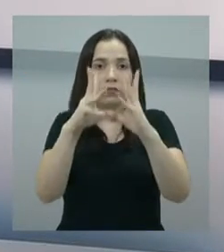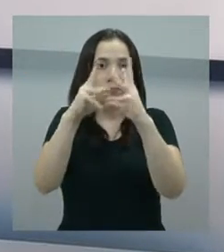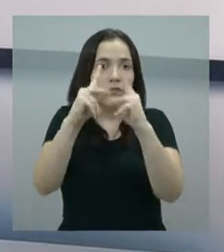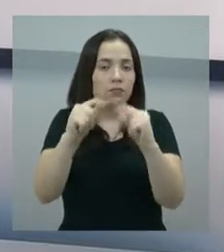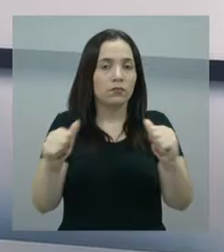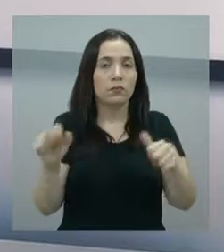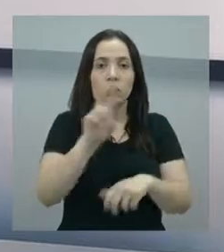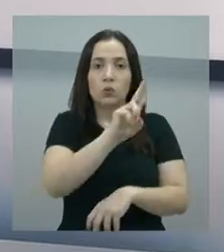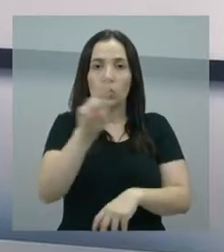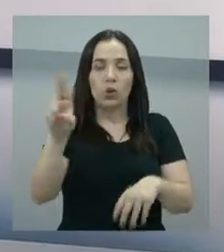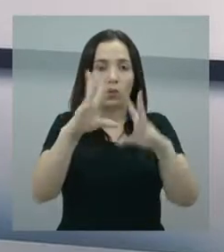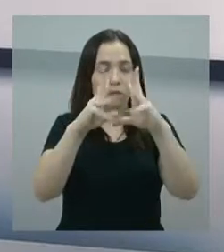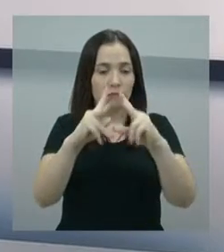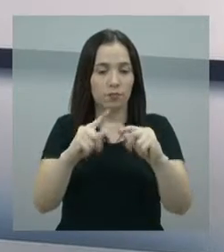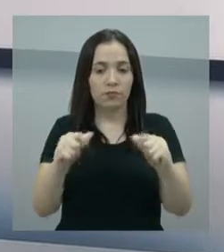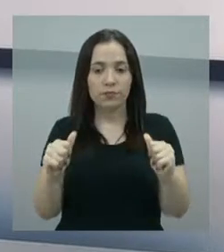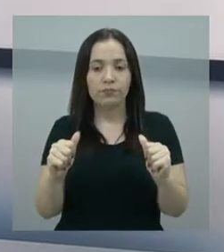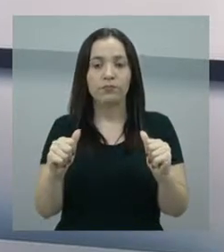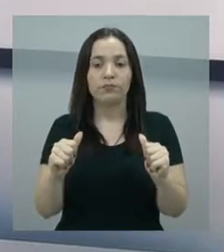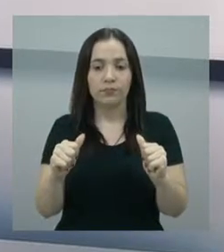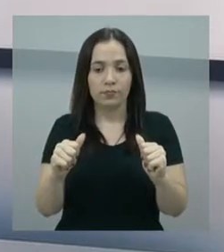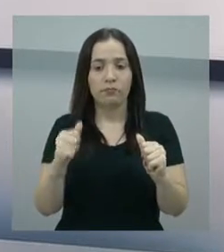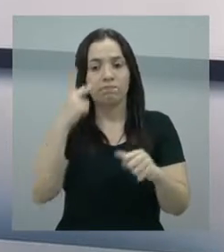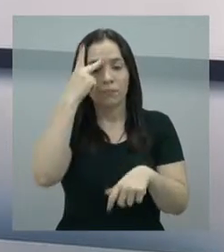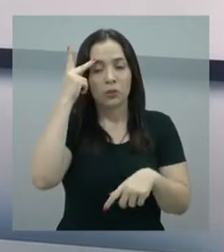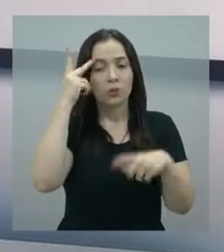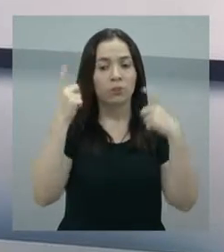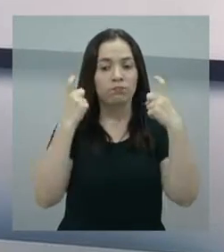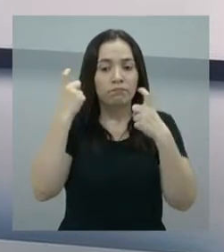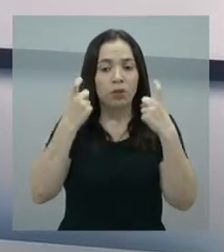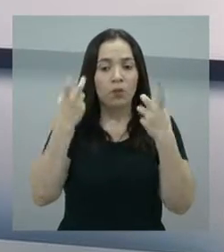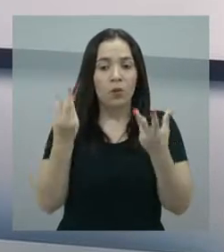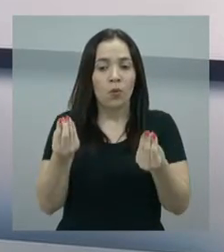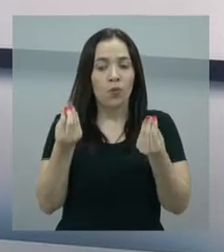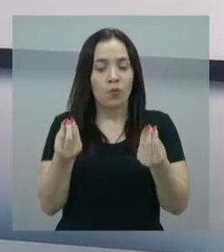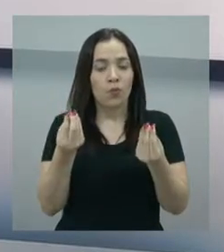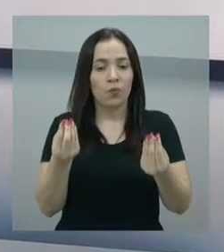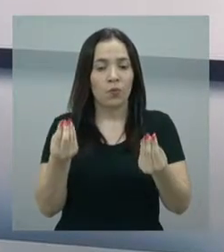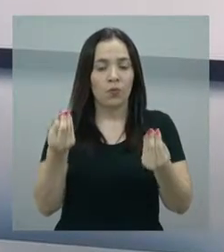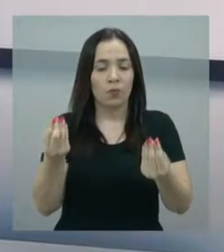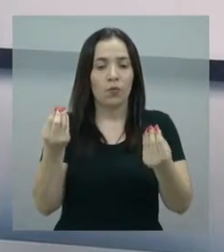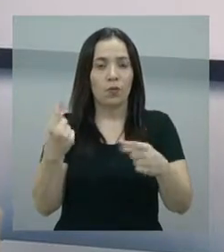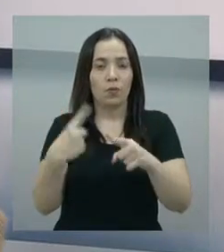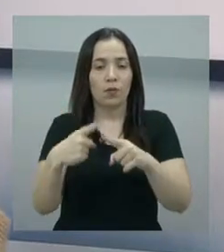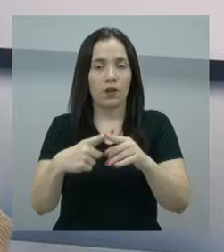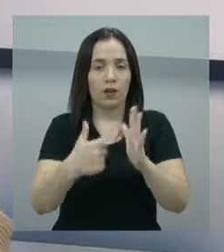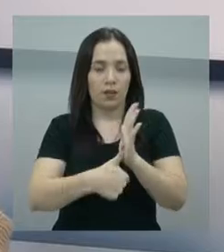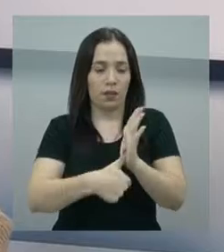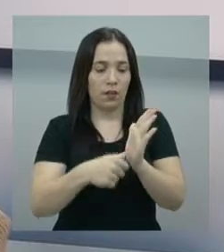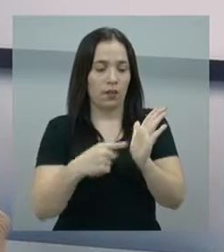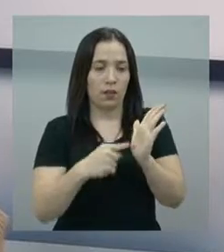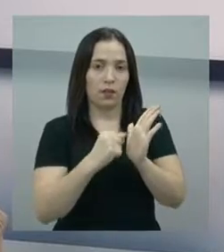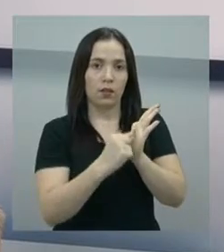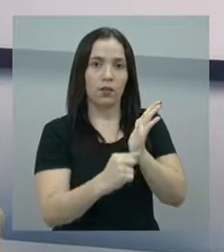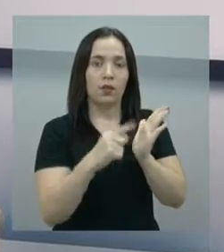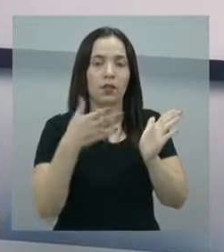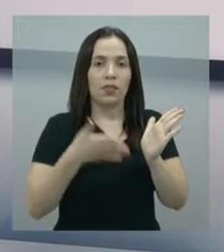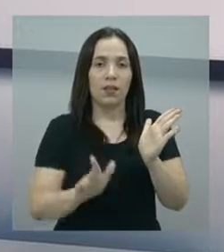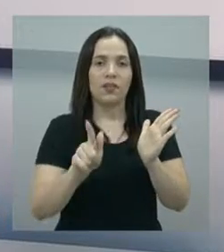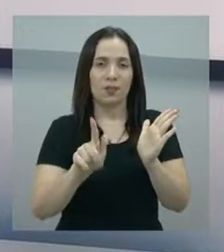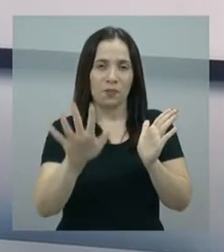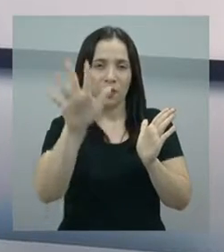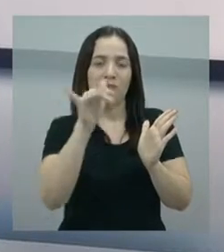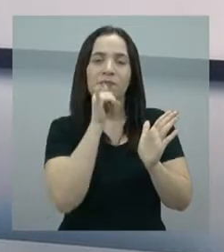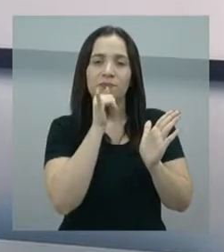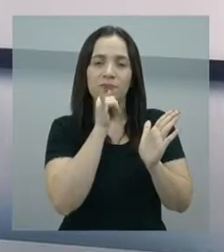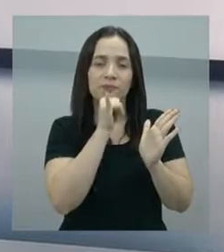desaparecer. Por exemplo, o cidadão que mora em Guaramiranga está preocupado porque ele, na carteira de identidade, está local de nascimento, Guaramiranga, estado do